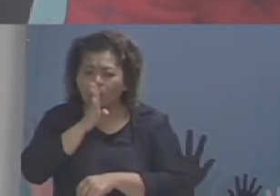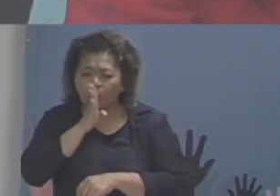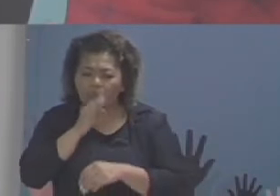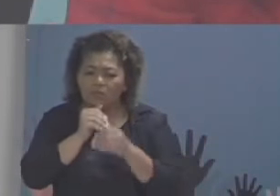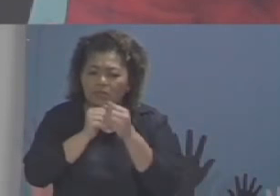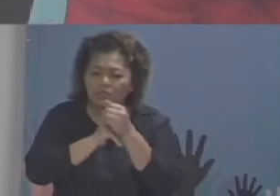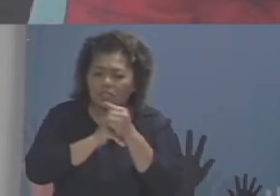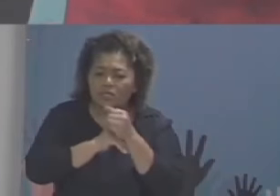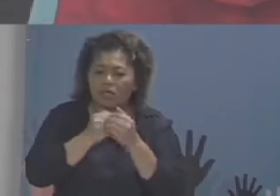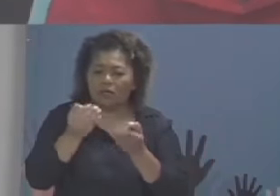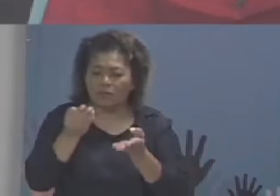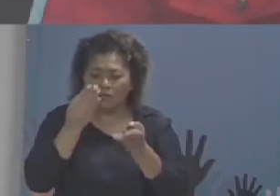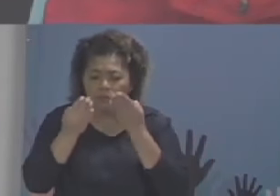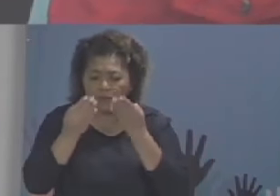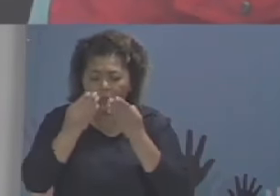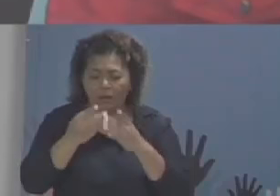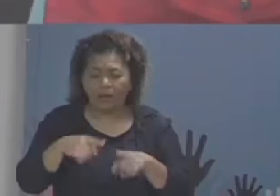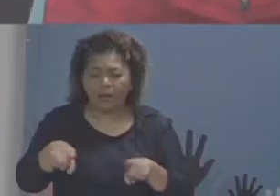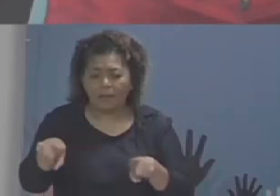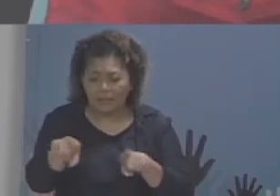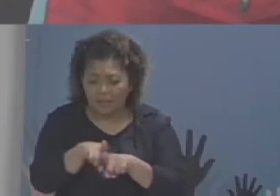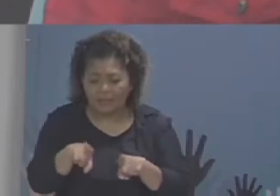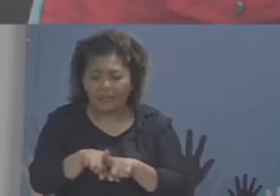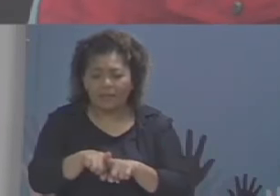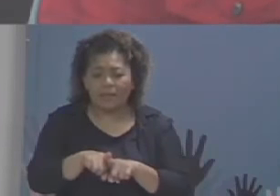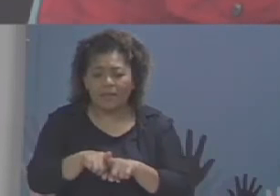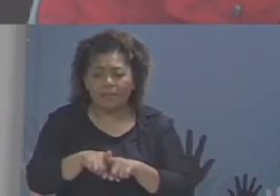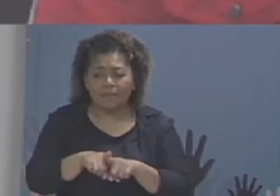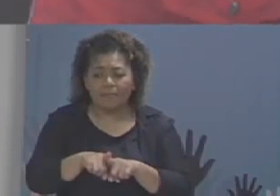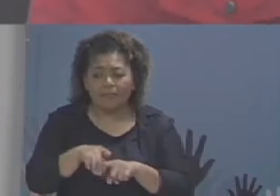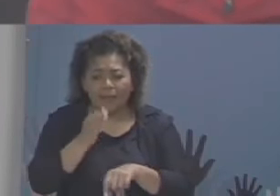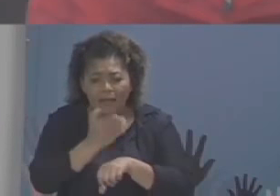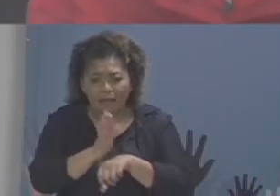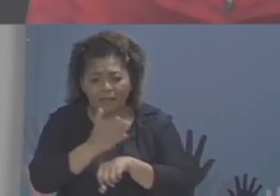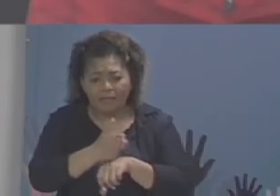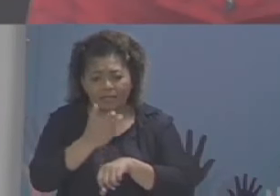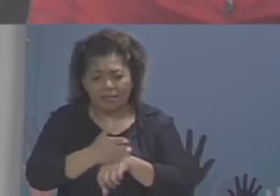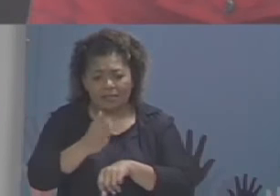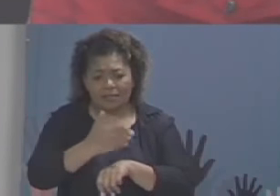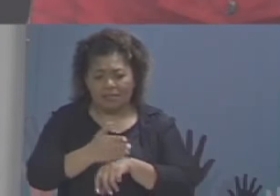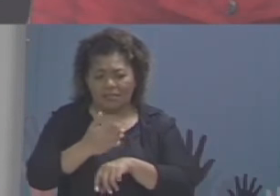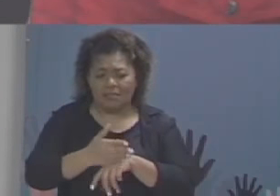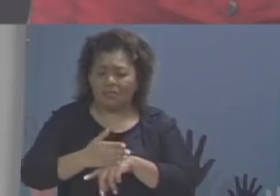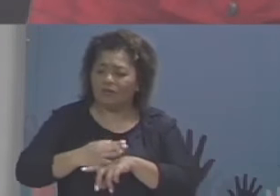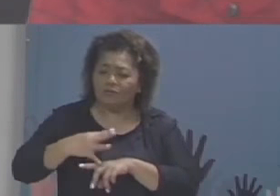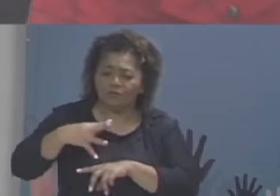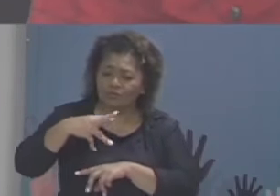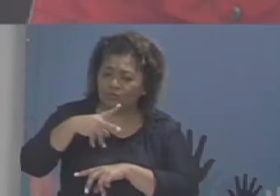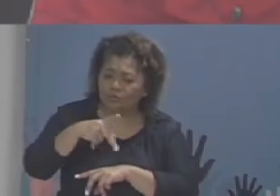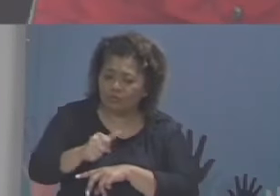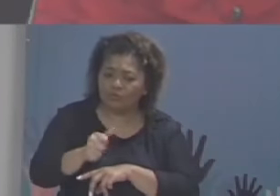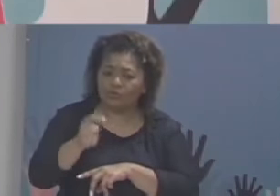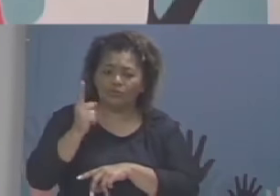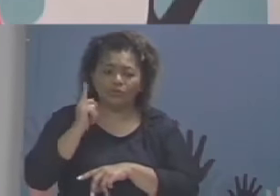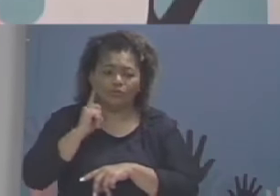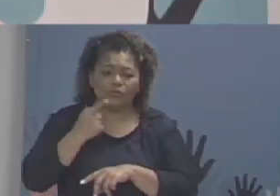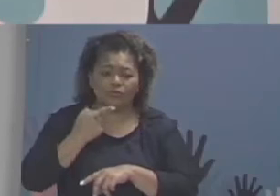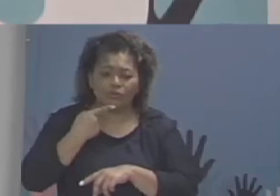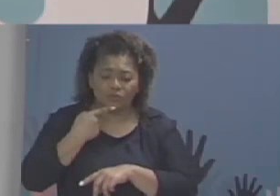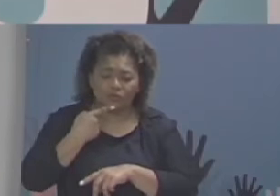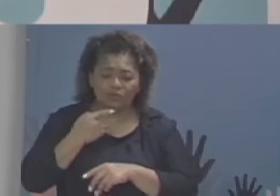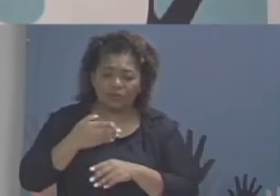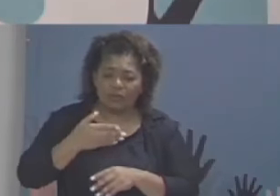da capacitação e de uma política geral de atenção à população surda nas diversas políticas